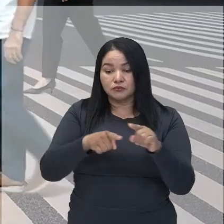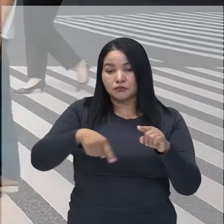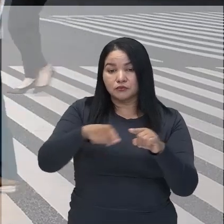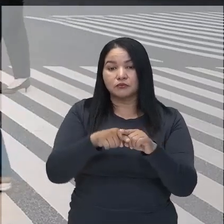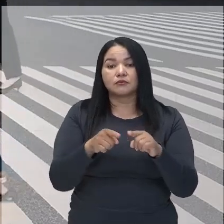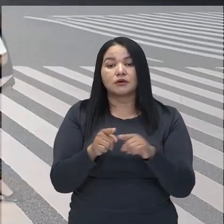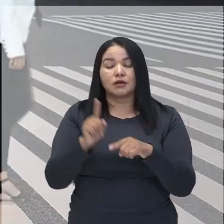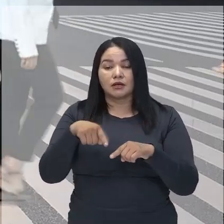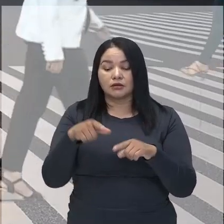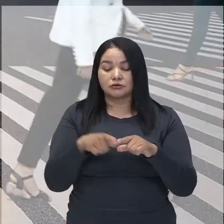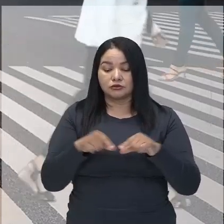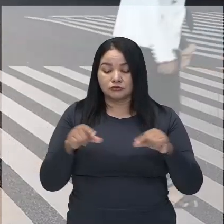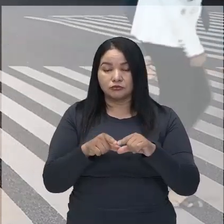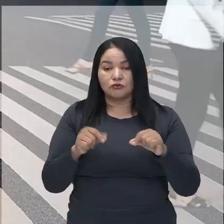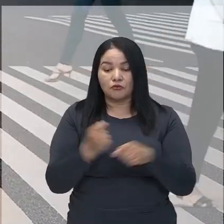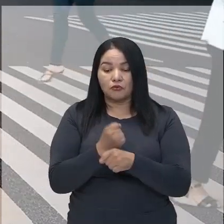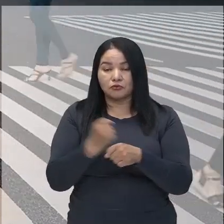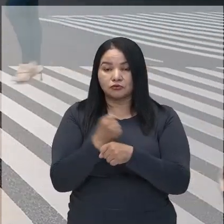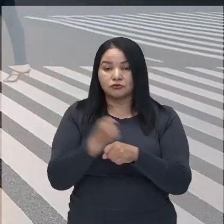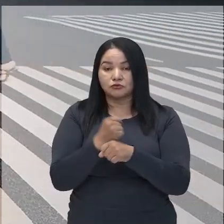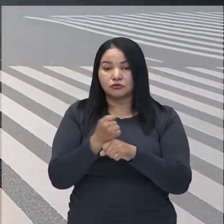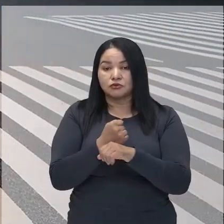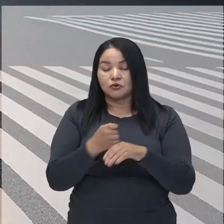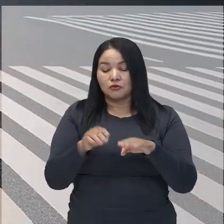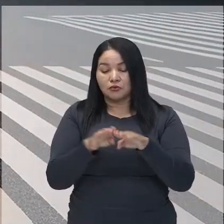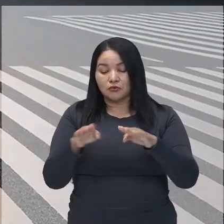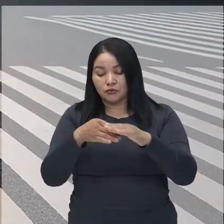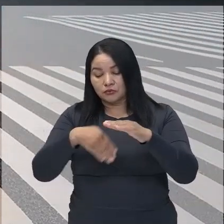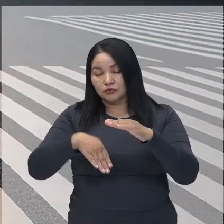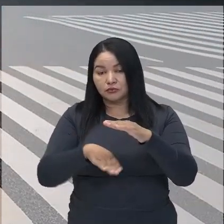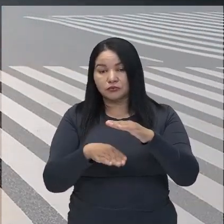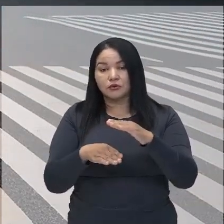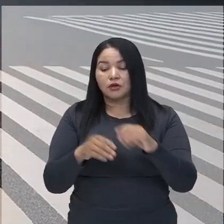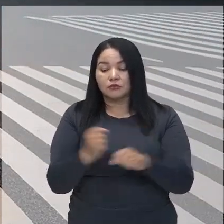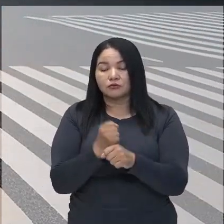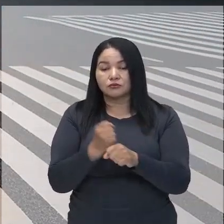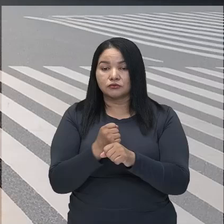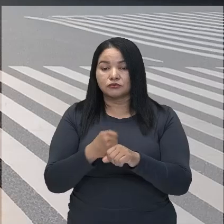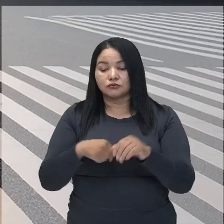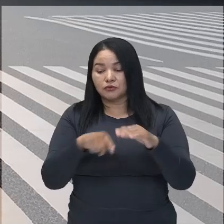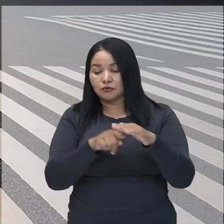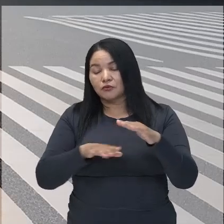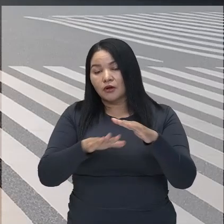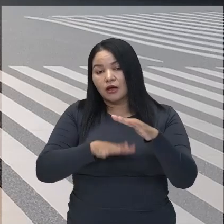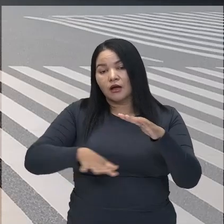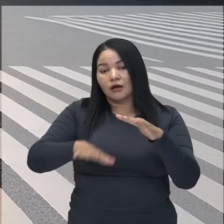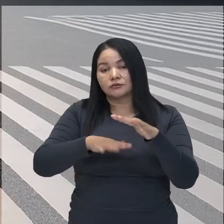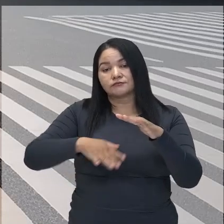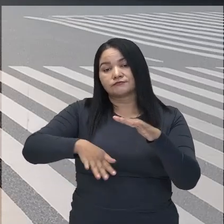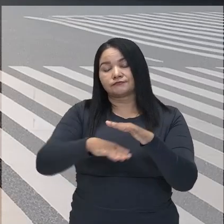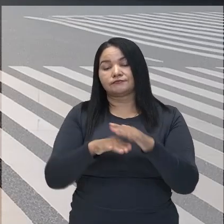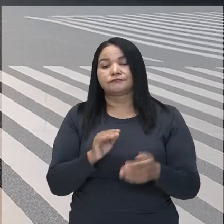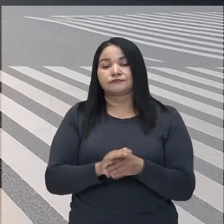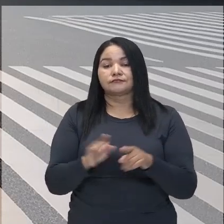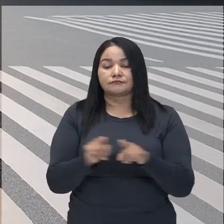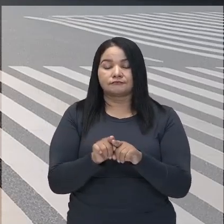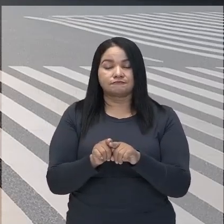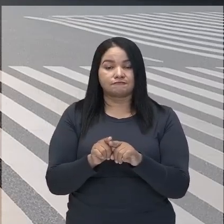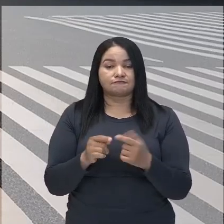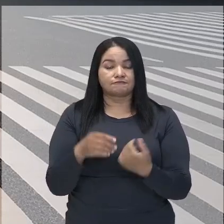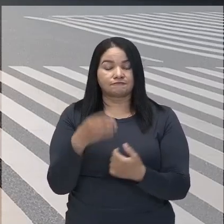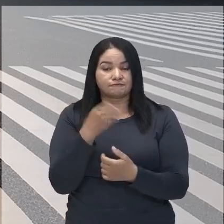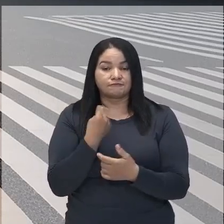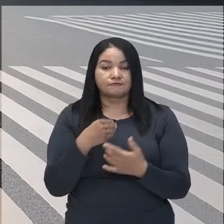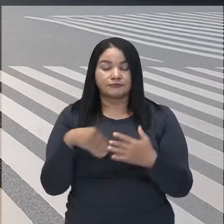existem muitas construções também no subsolo, aproveitando realmente todos os espaços, tá? E as casas por lá, elas